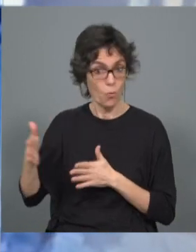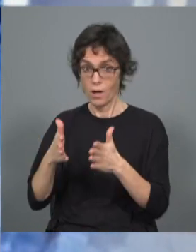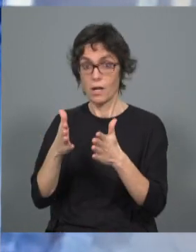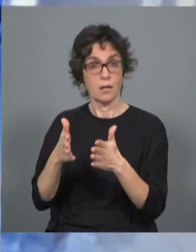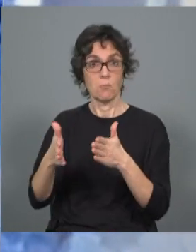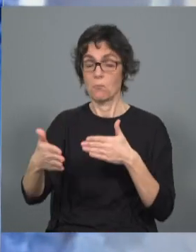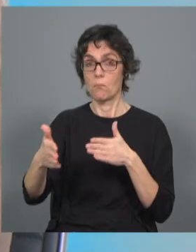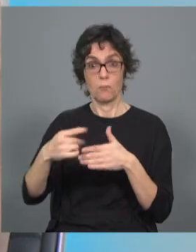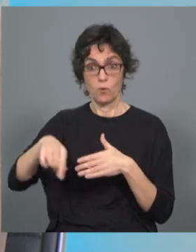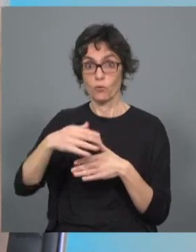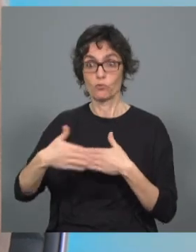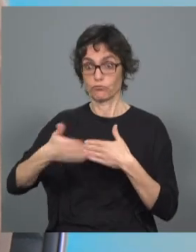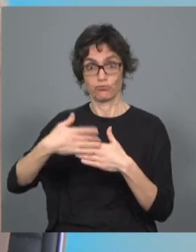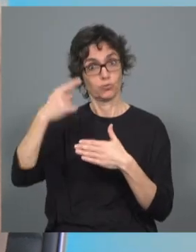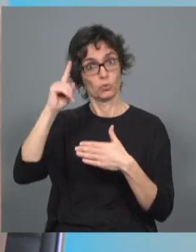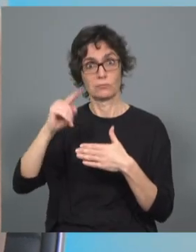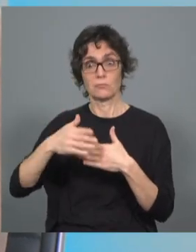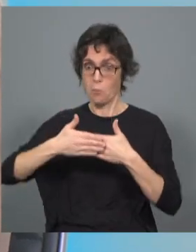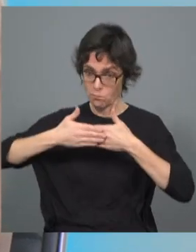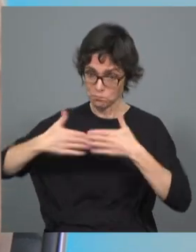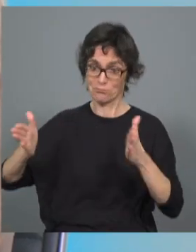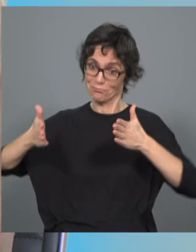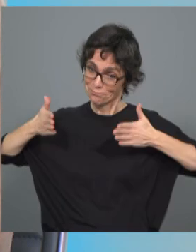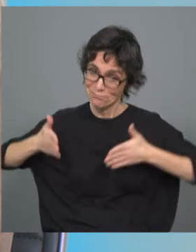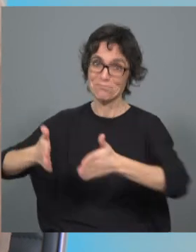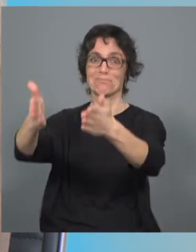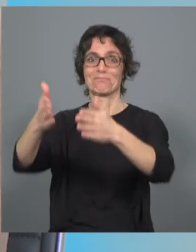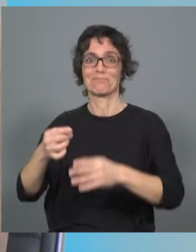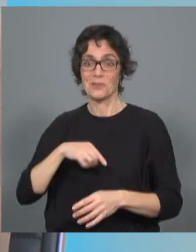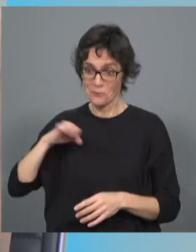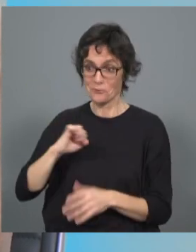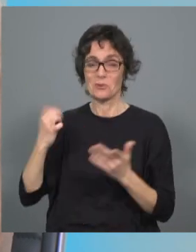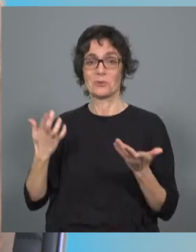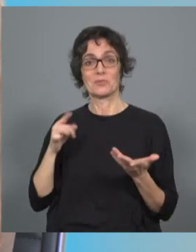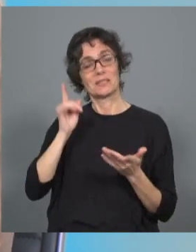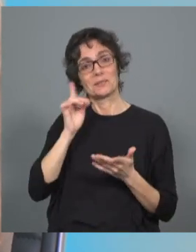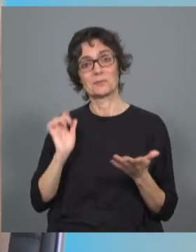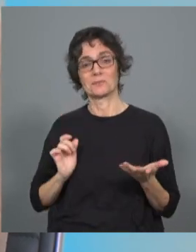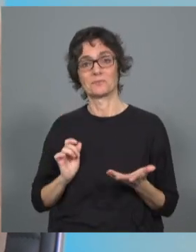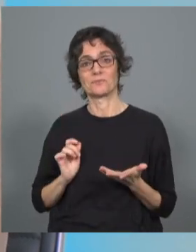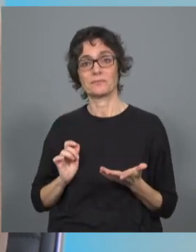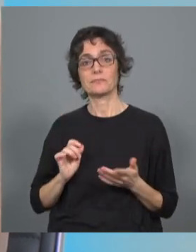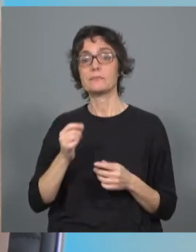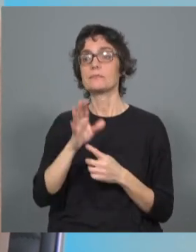o que eu estava a contar há bocado é que eu fui, nessa altura, logo dar um testemunho, fui pedido